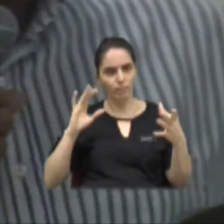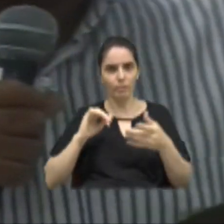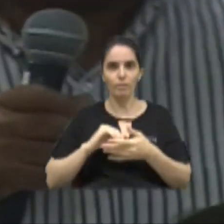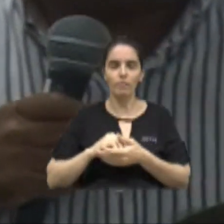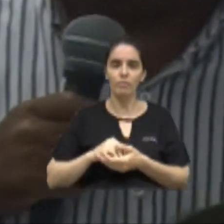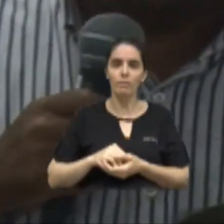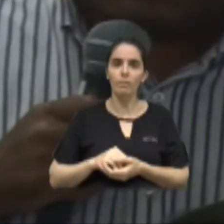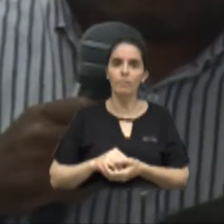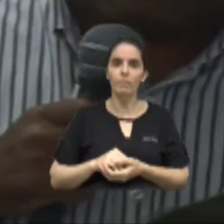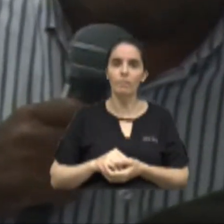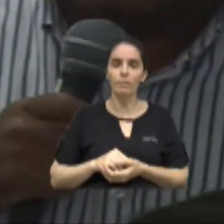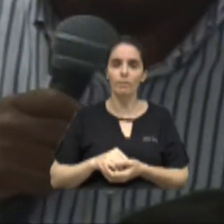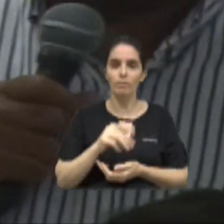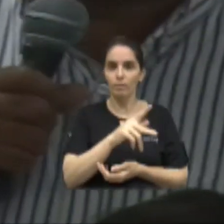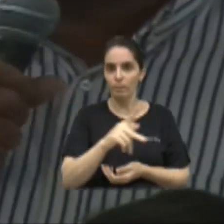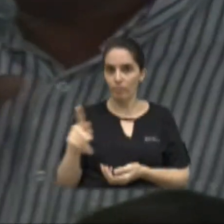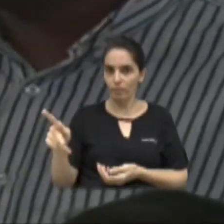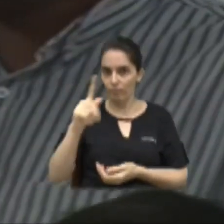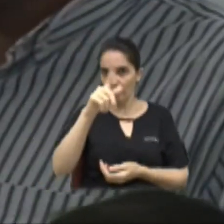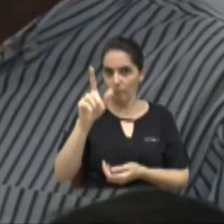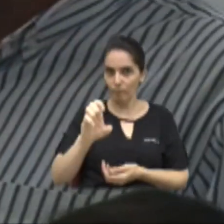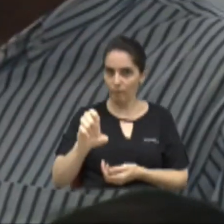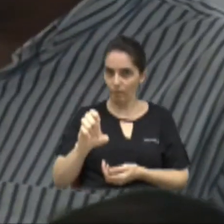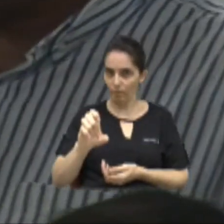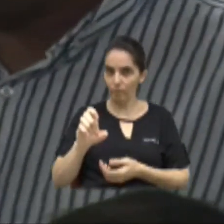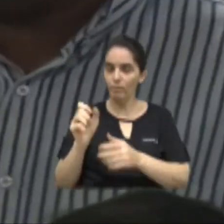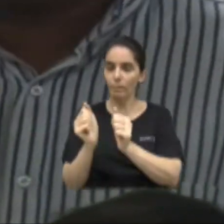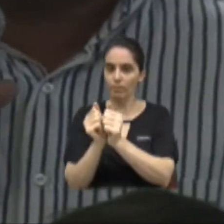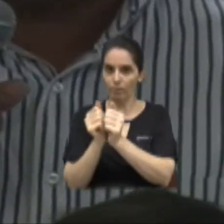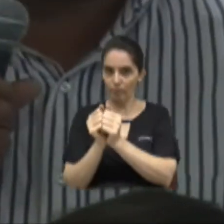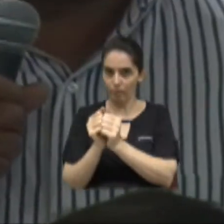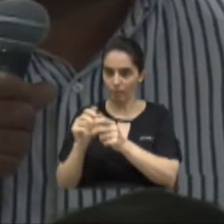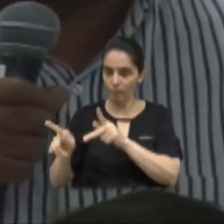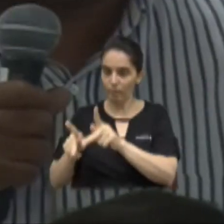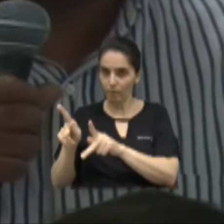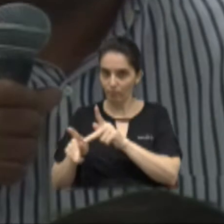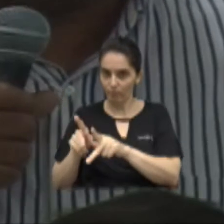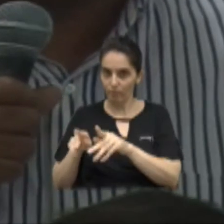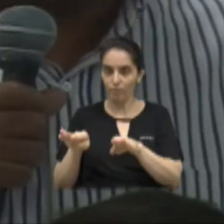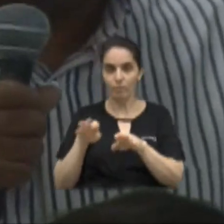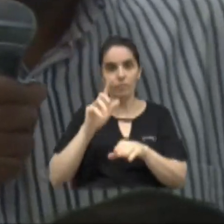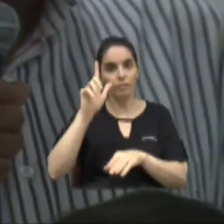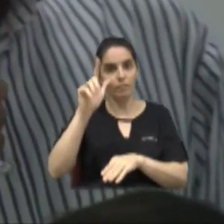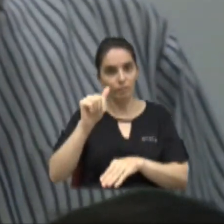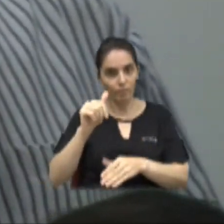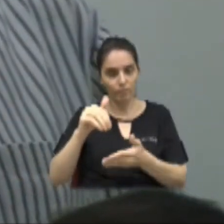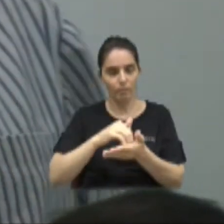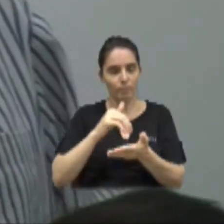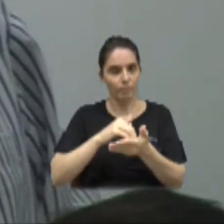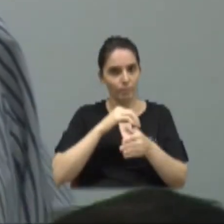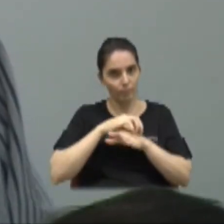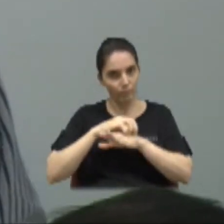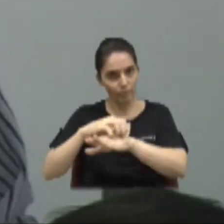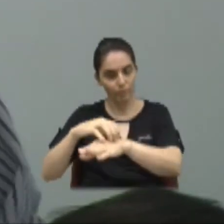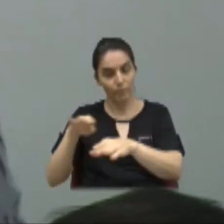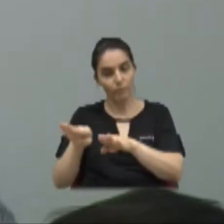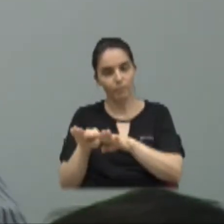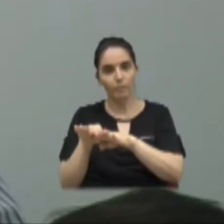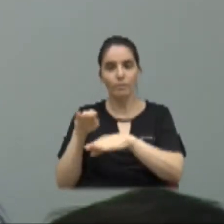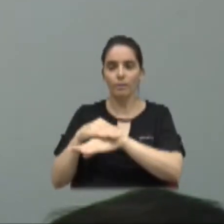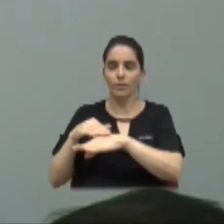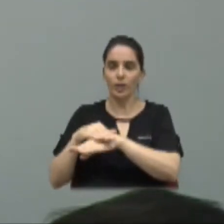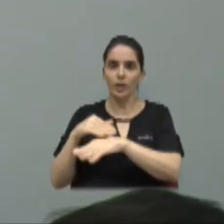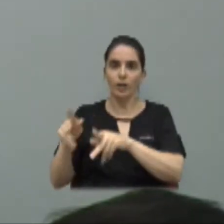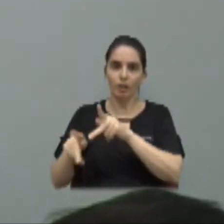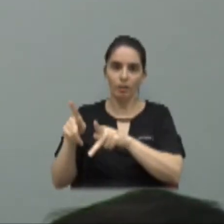pelo presidente da Câmara, José Roberto Bernardo, e depois, justamente pelo próprio secretário de Mobilidade Urbana. Isso que é importante, não deixar